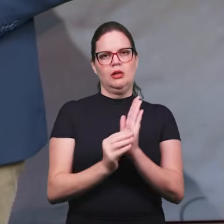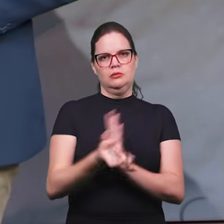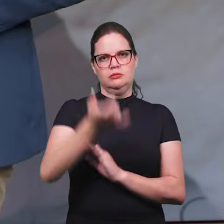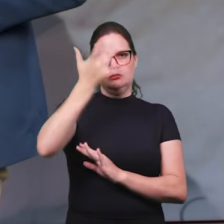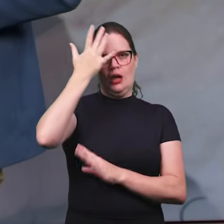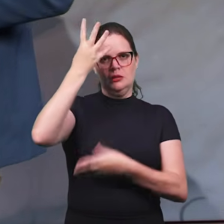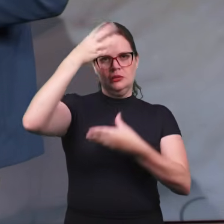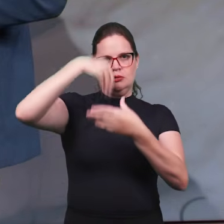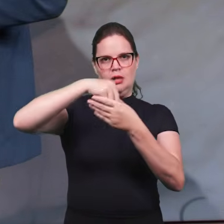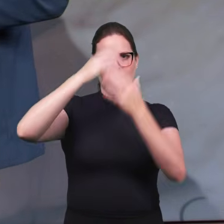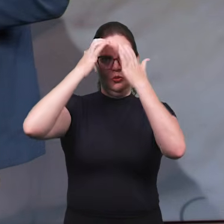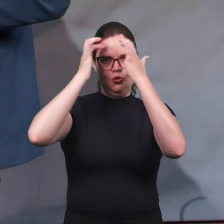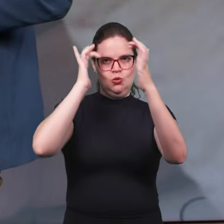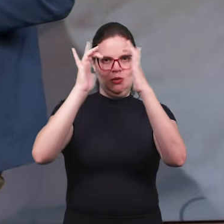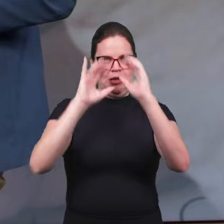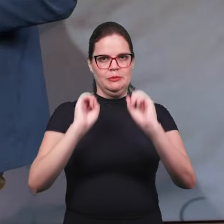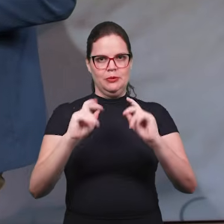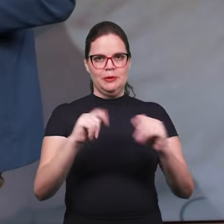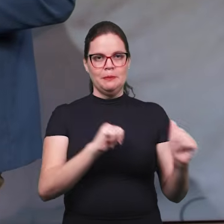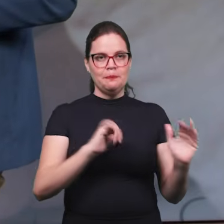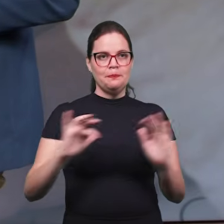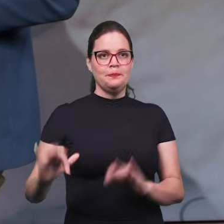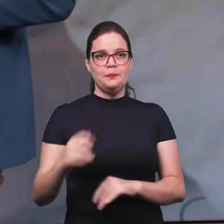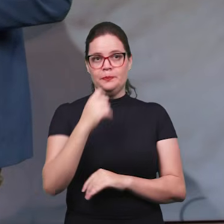muito significativa. Tudo bem?